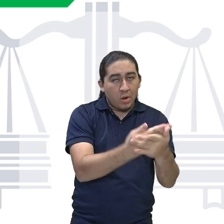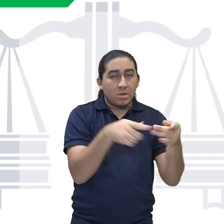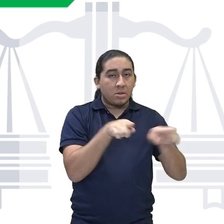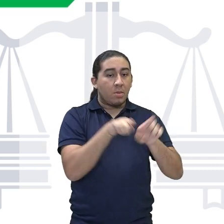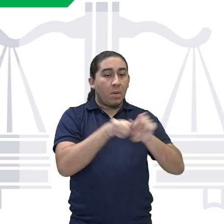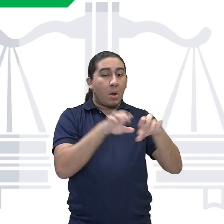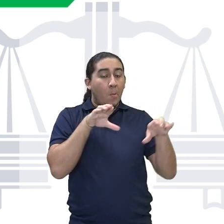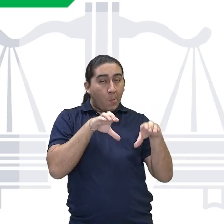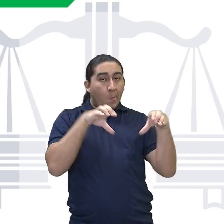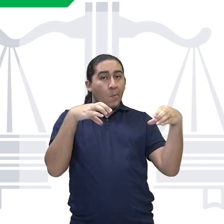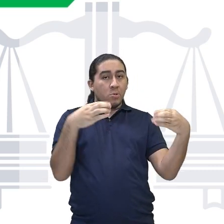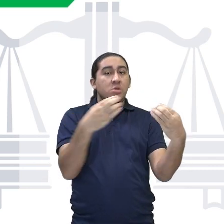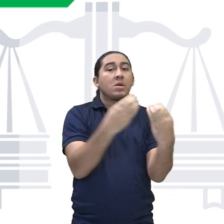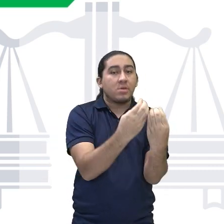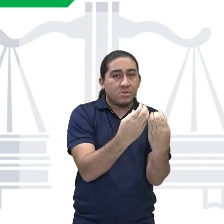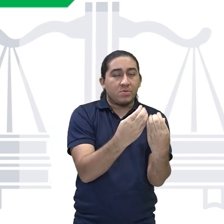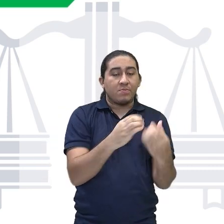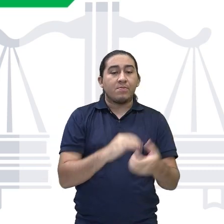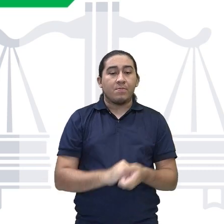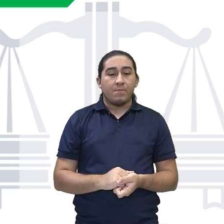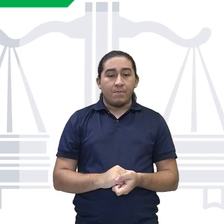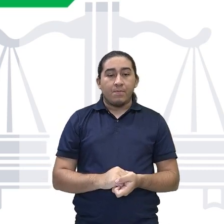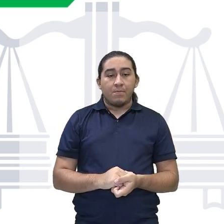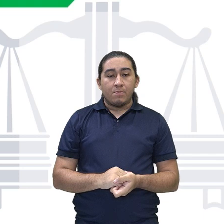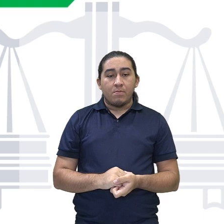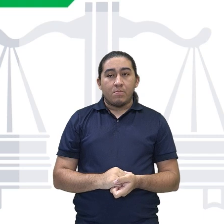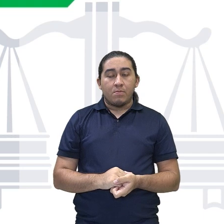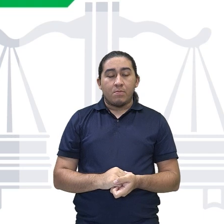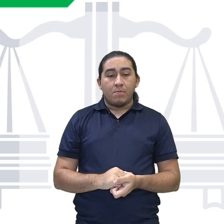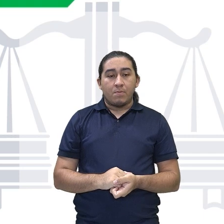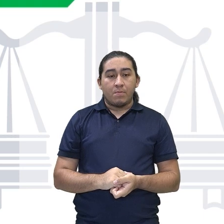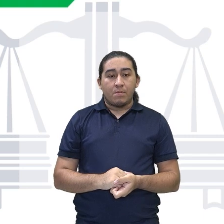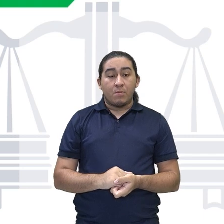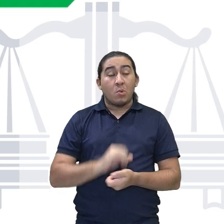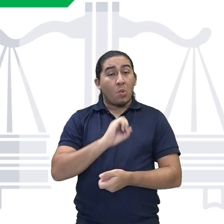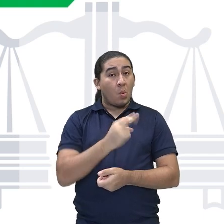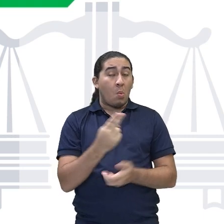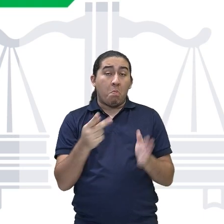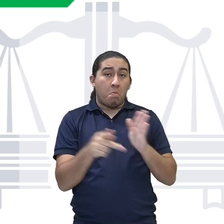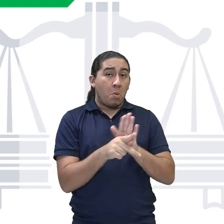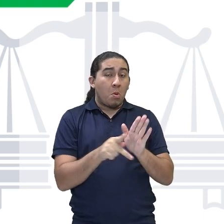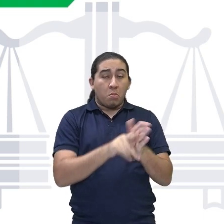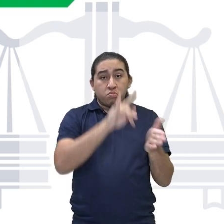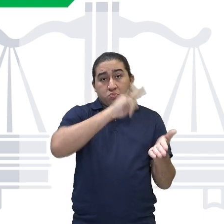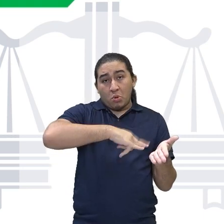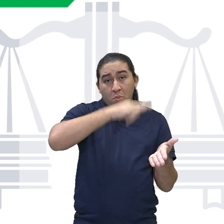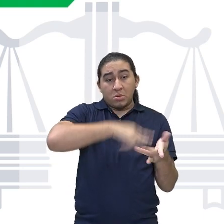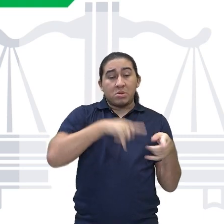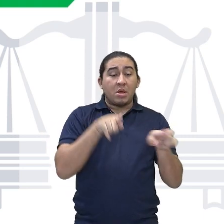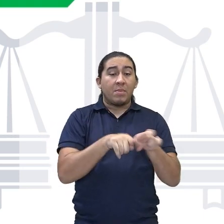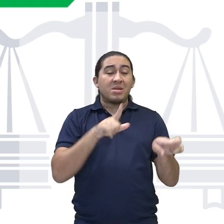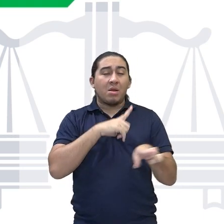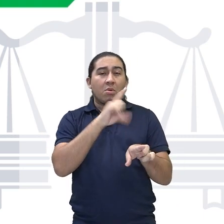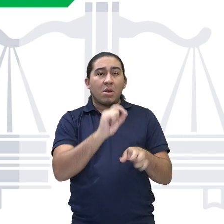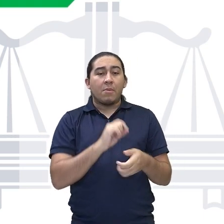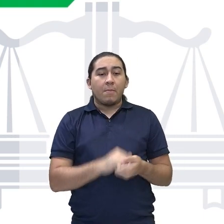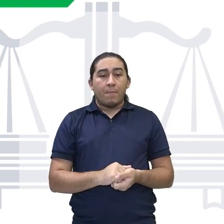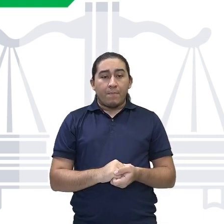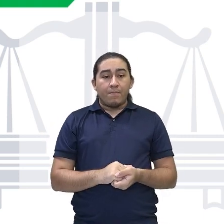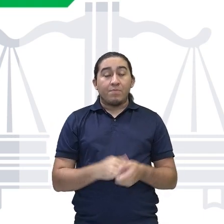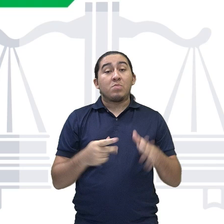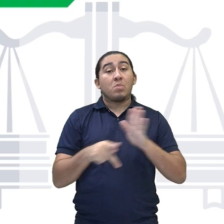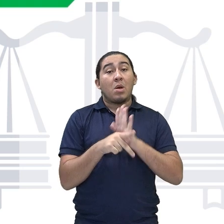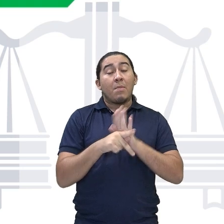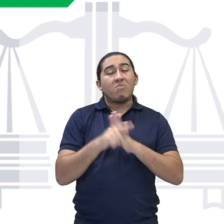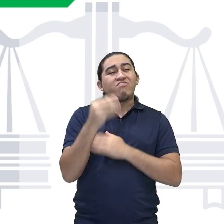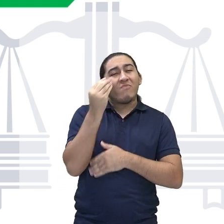comunidade, ou o que houver, como diz ali no próprio documento, faz sua manifestação da